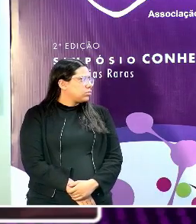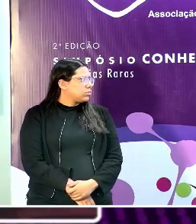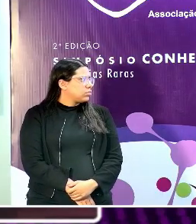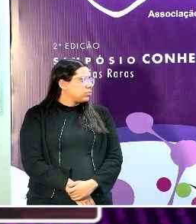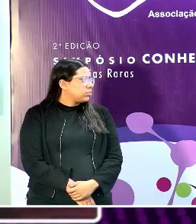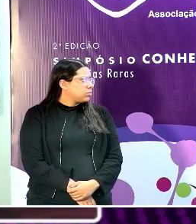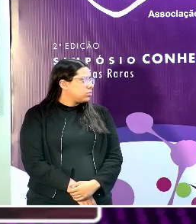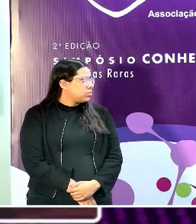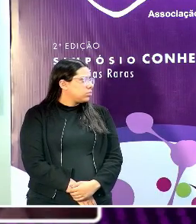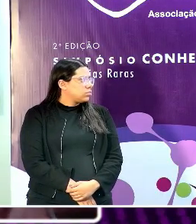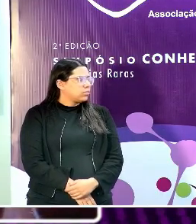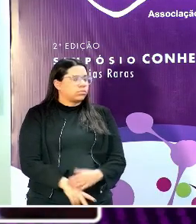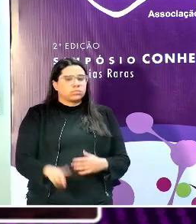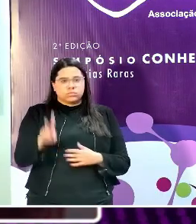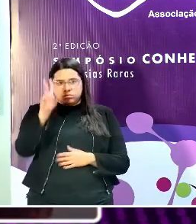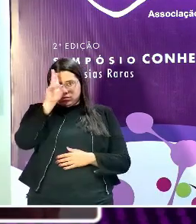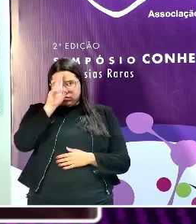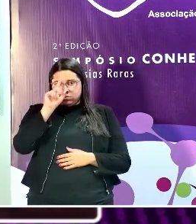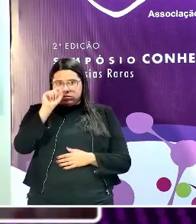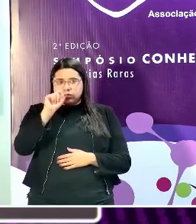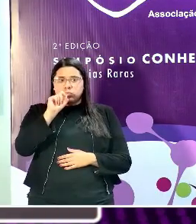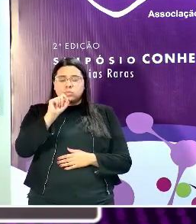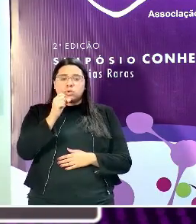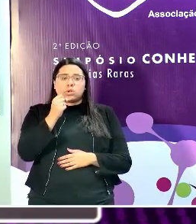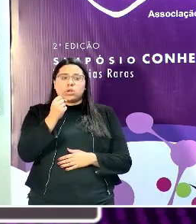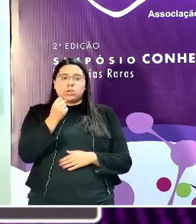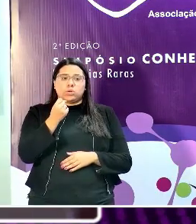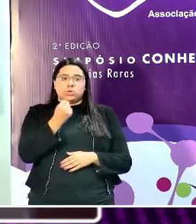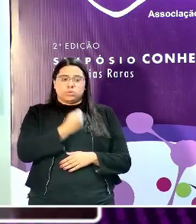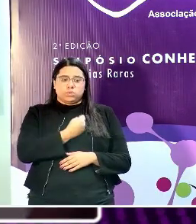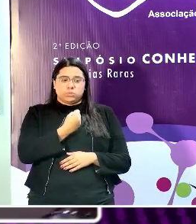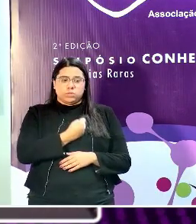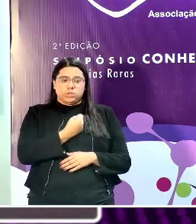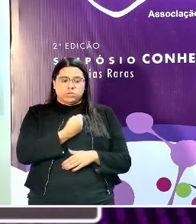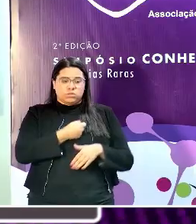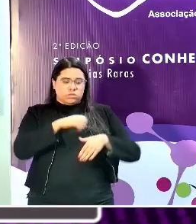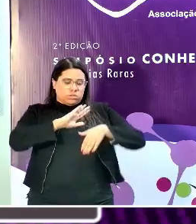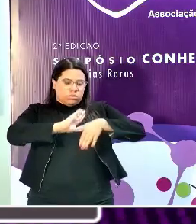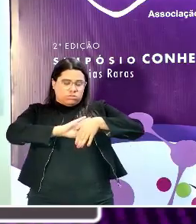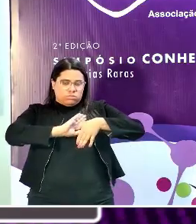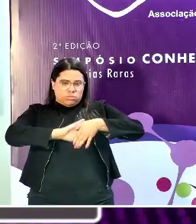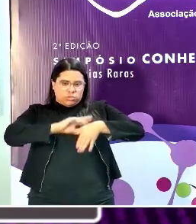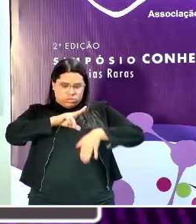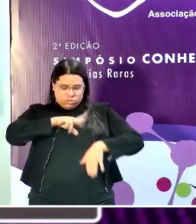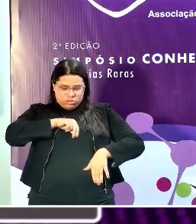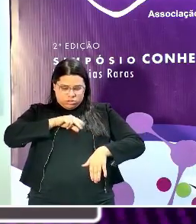Lembrem que o número está assim, ó, do lado